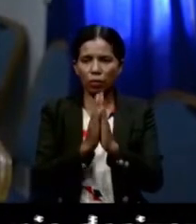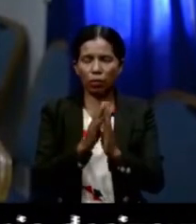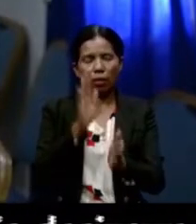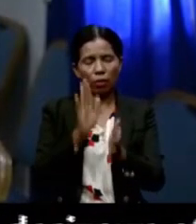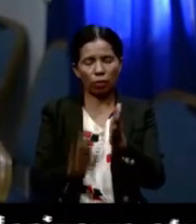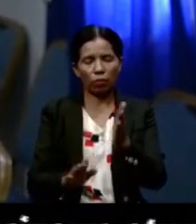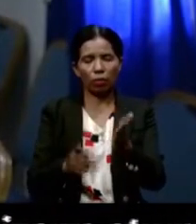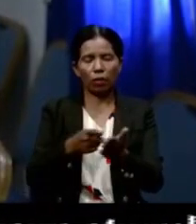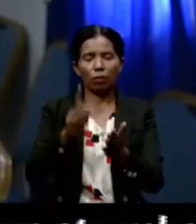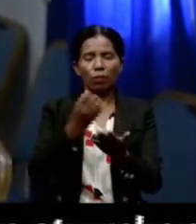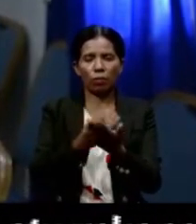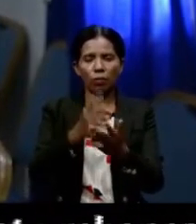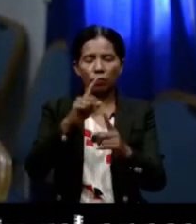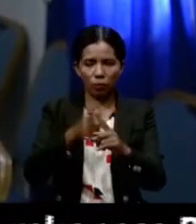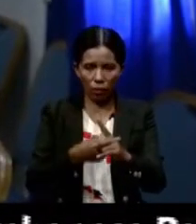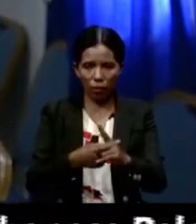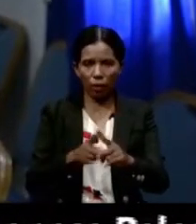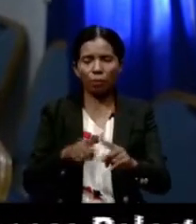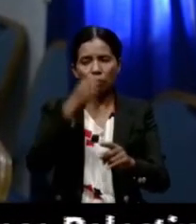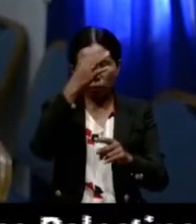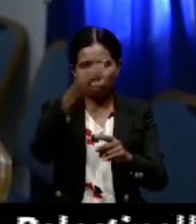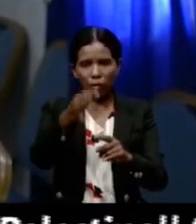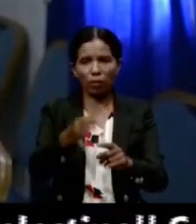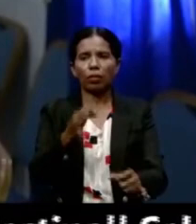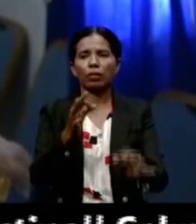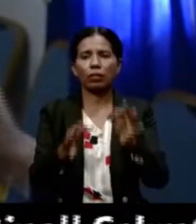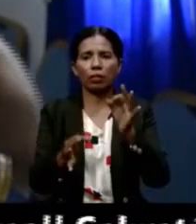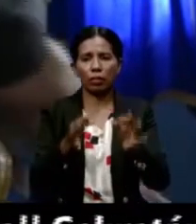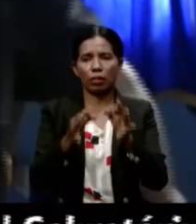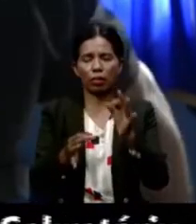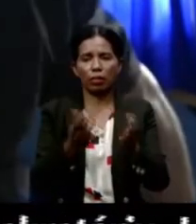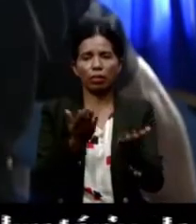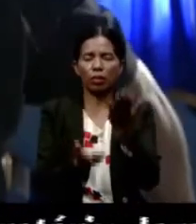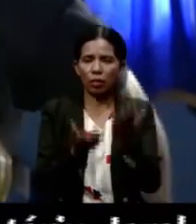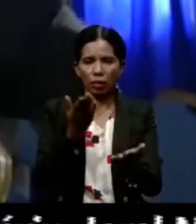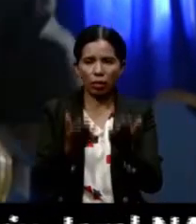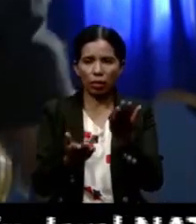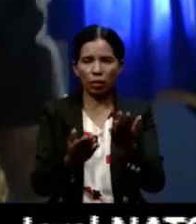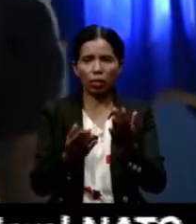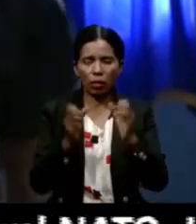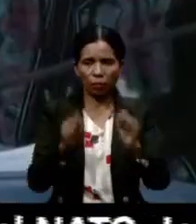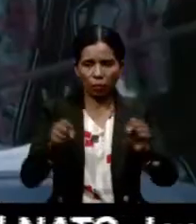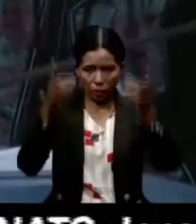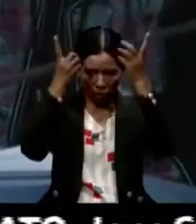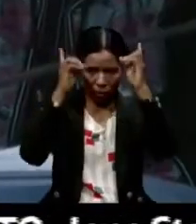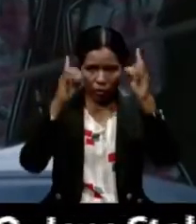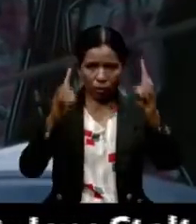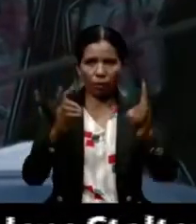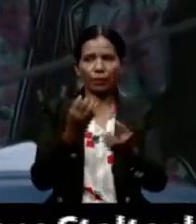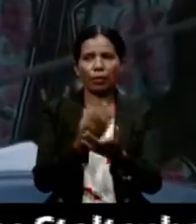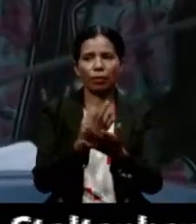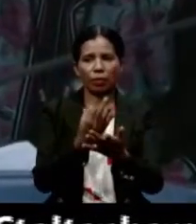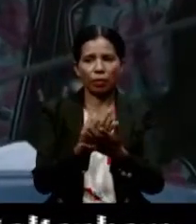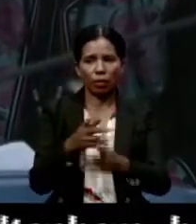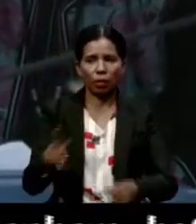propinas. Mas para o futuro, cara, se teto para tu ver a decisão. Orçamento de